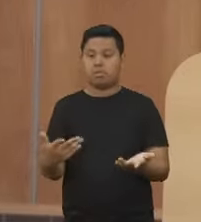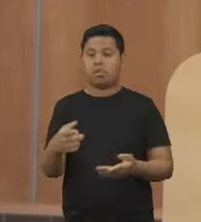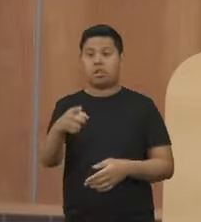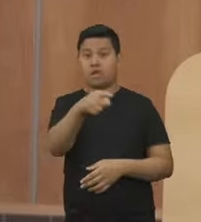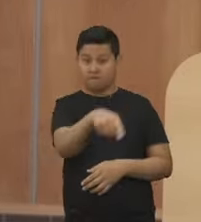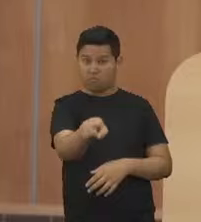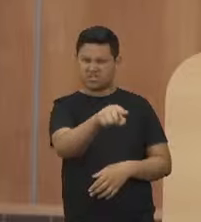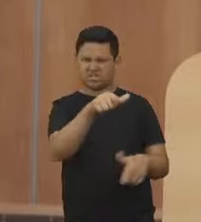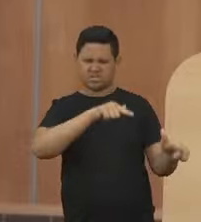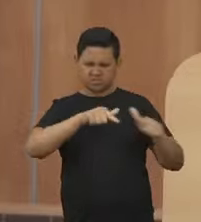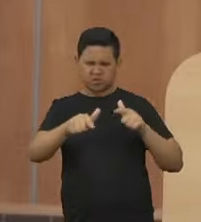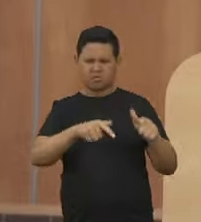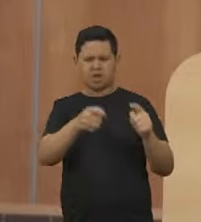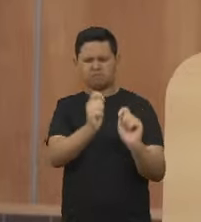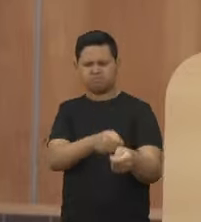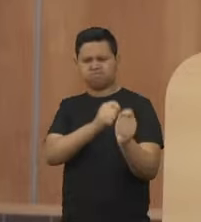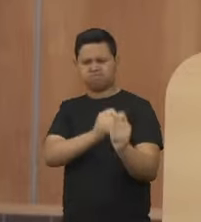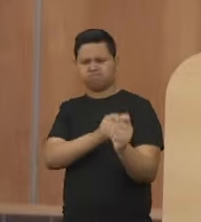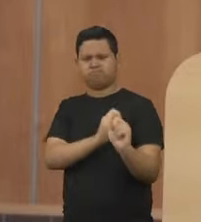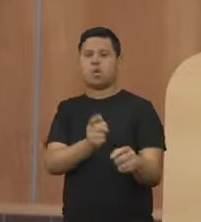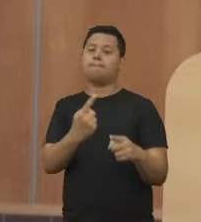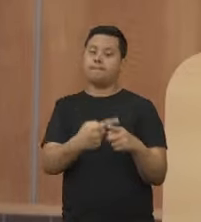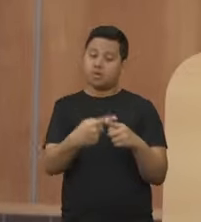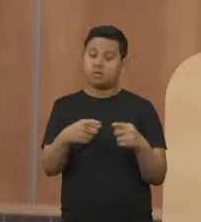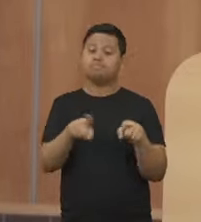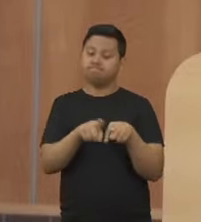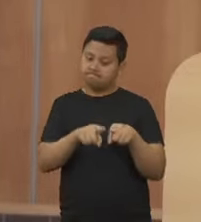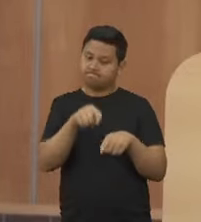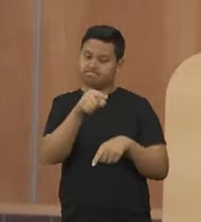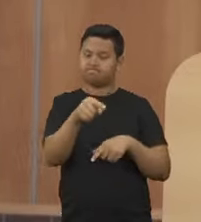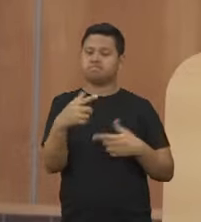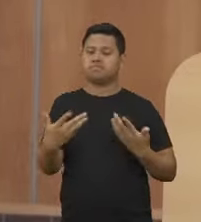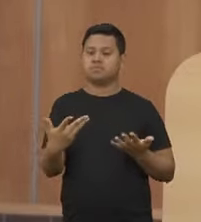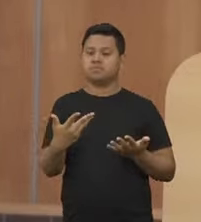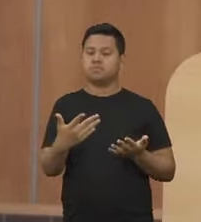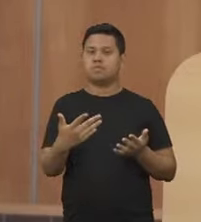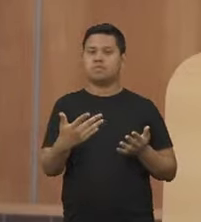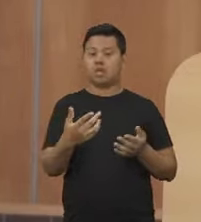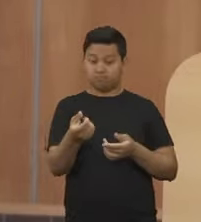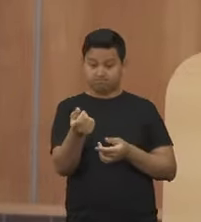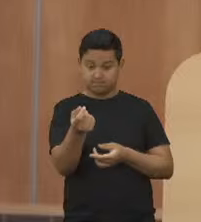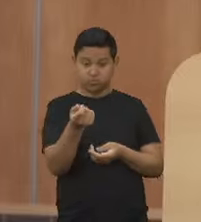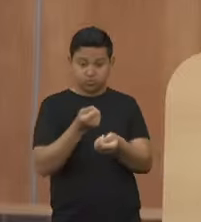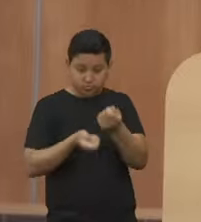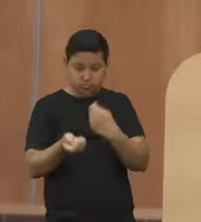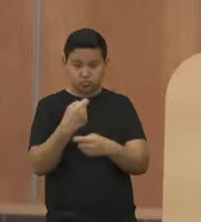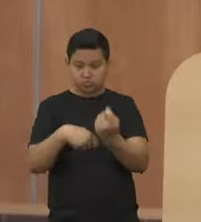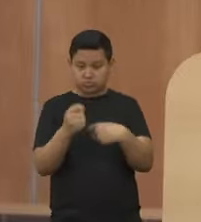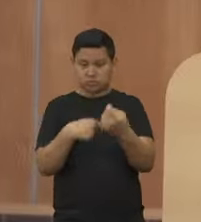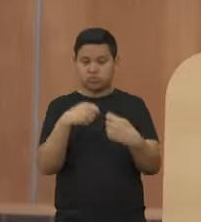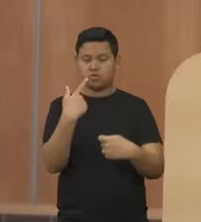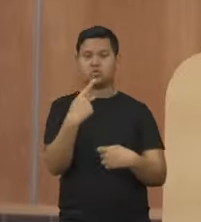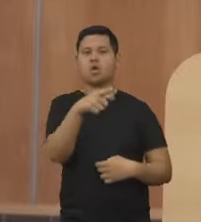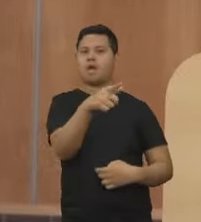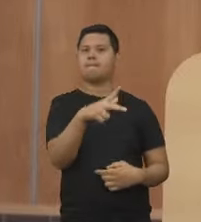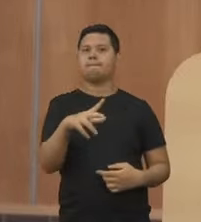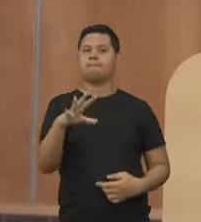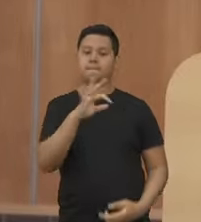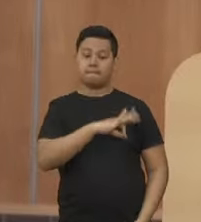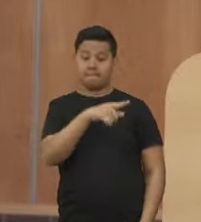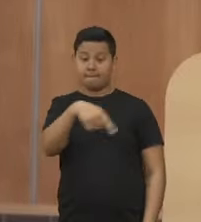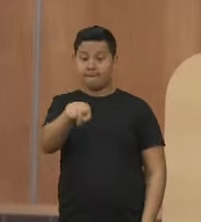vocês trabalhar com a carroça, porque também é um pão, é um ganha-dia de vocês. E o povo precisa